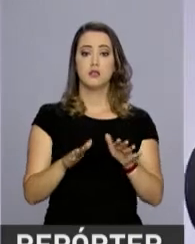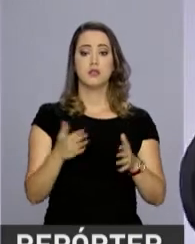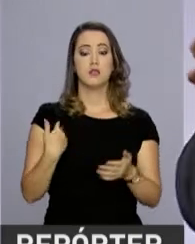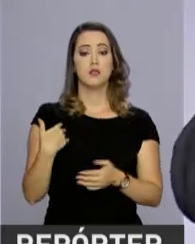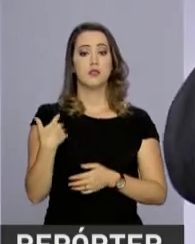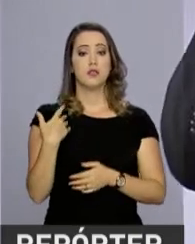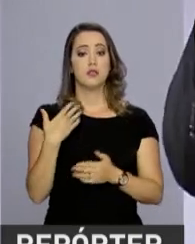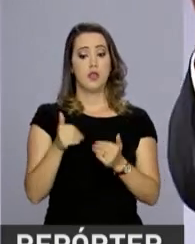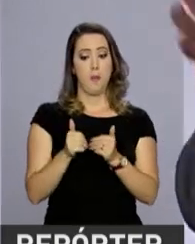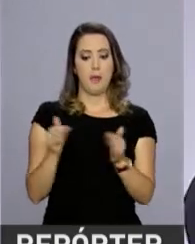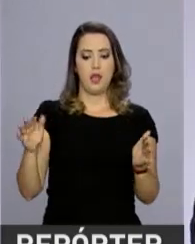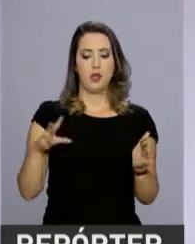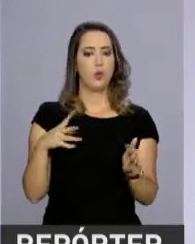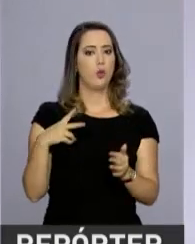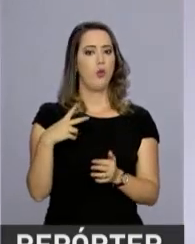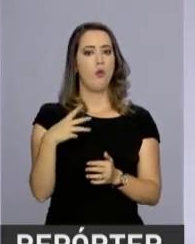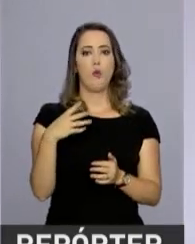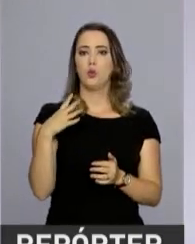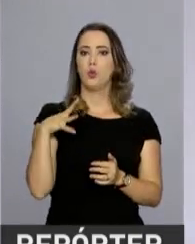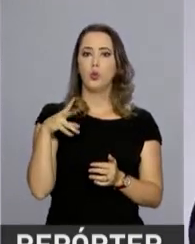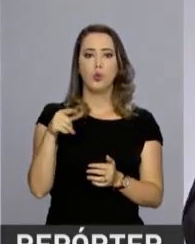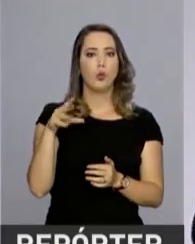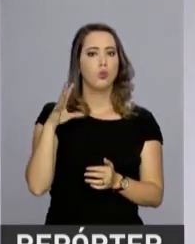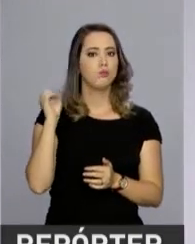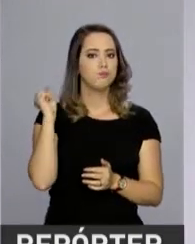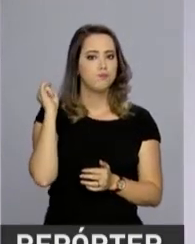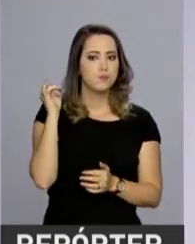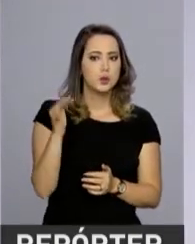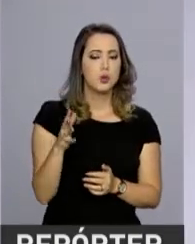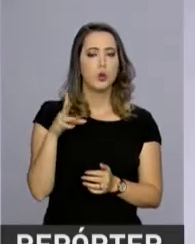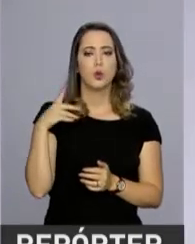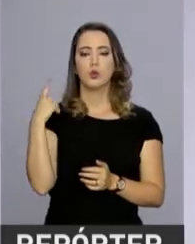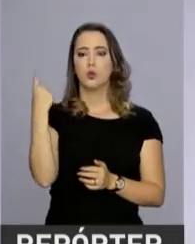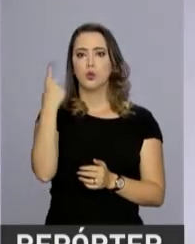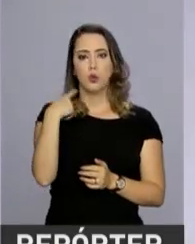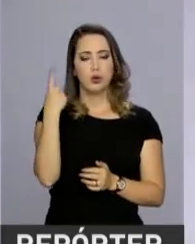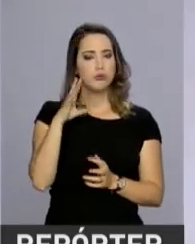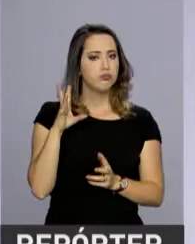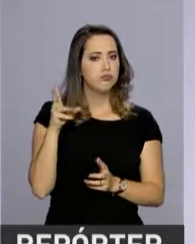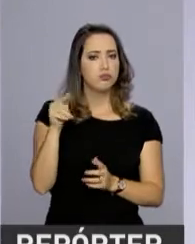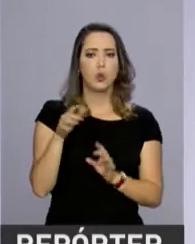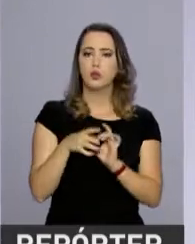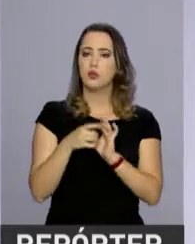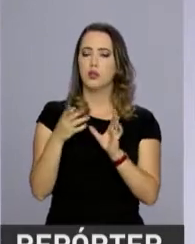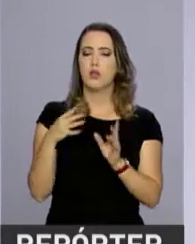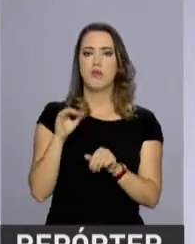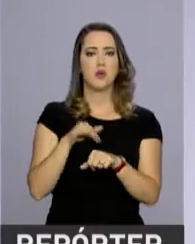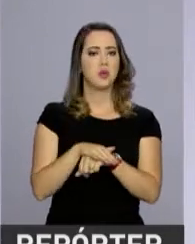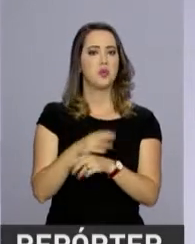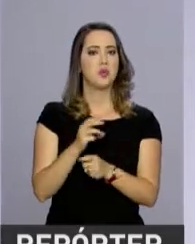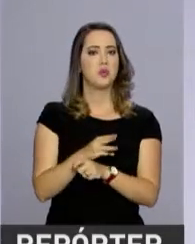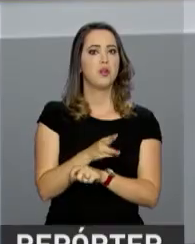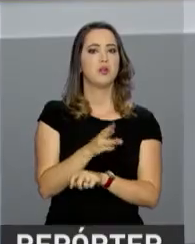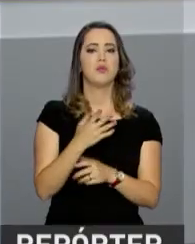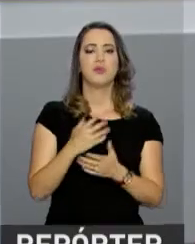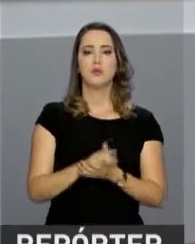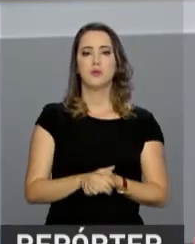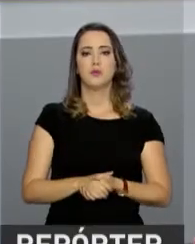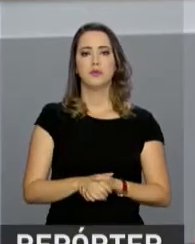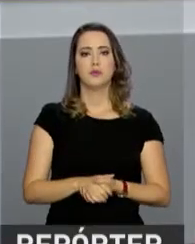abertas suas portas por 24 horas este é um meio interessante um meio de contato extraordinário da população